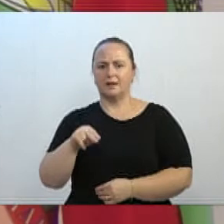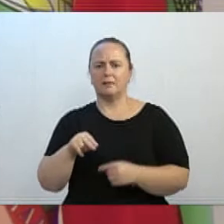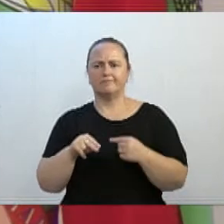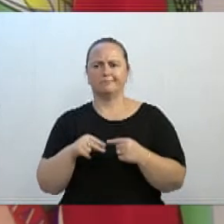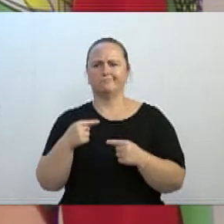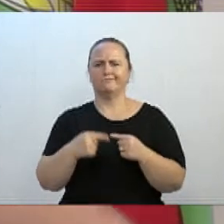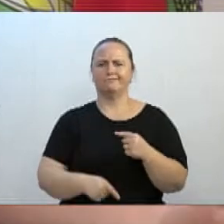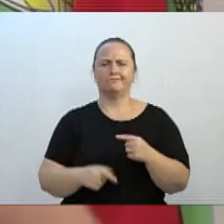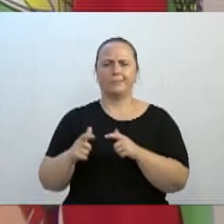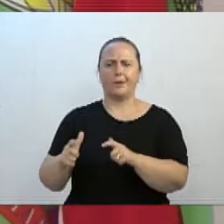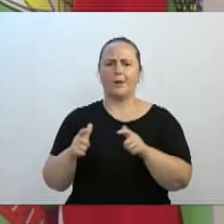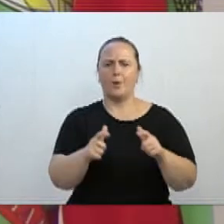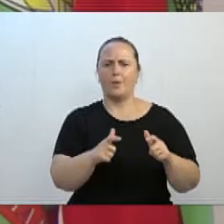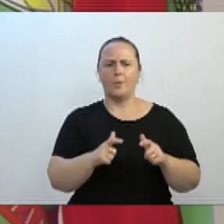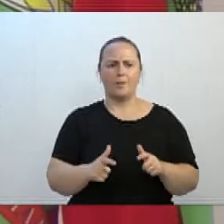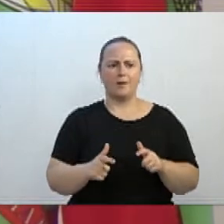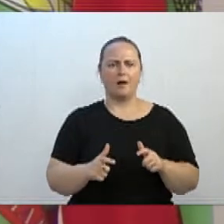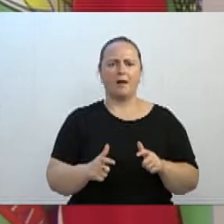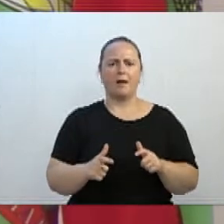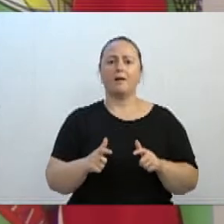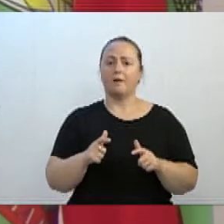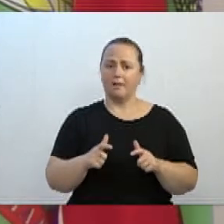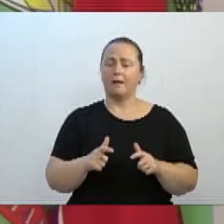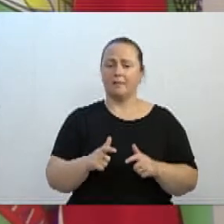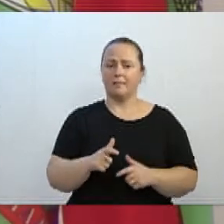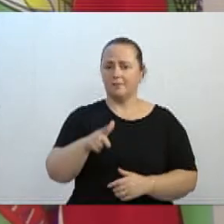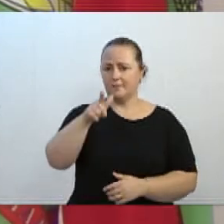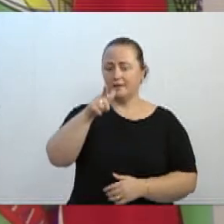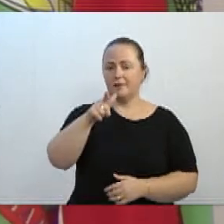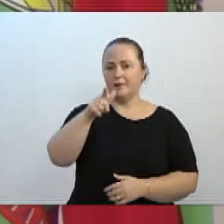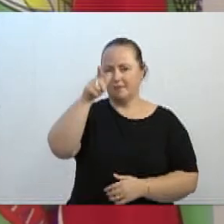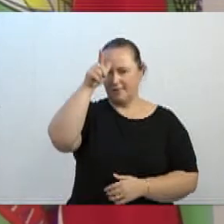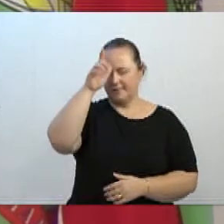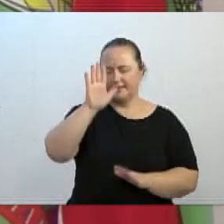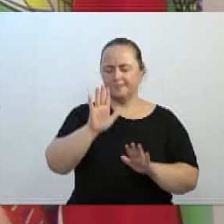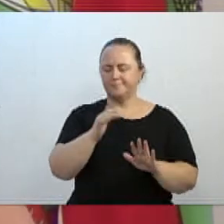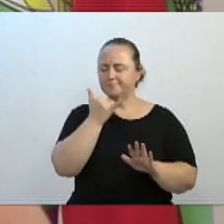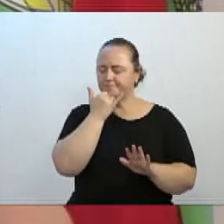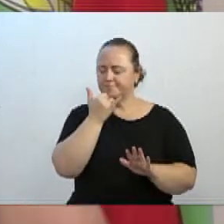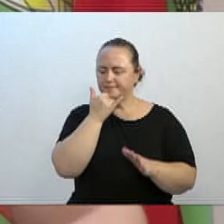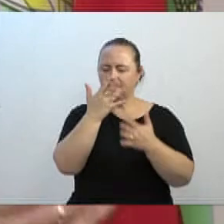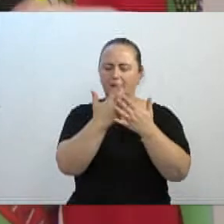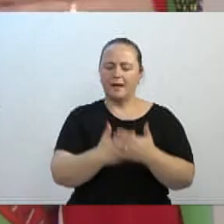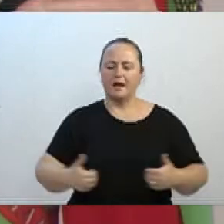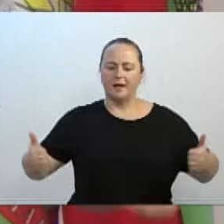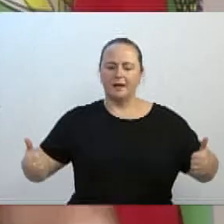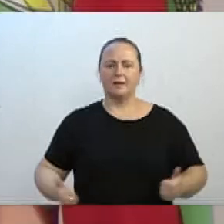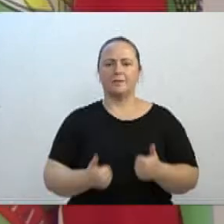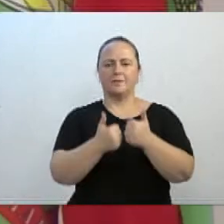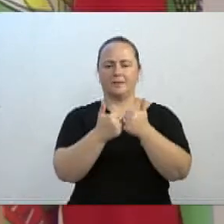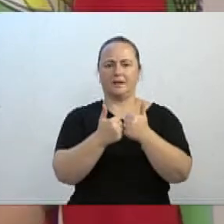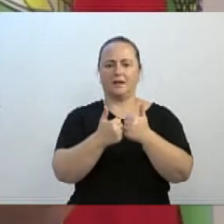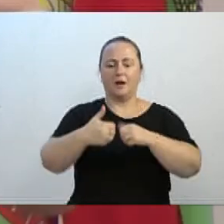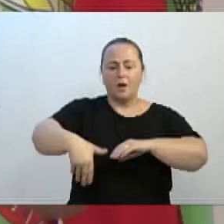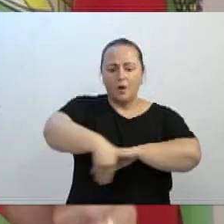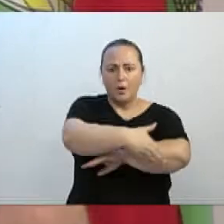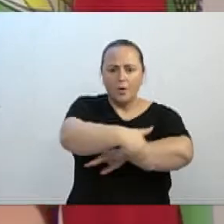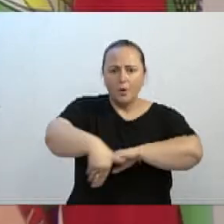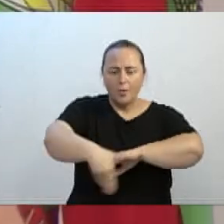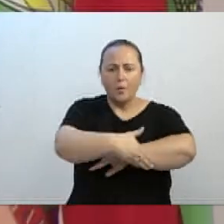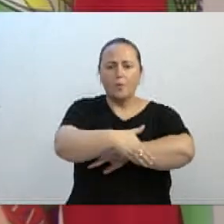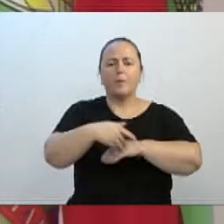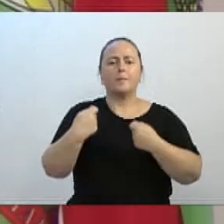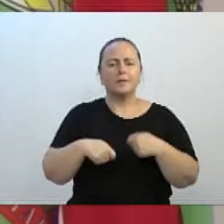que ela contempla, que é o Parque Vila Germânica. A rua Alberto Stein precisa de uma recuperação completa, não só do pavimento, mas de suas